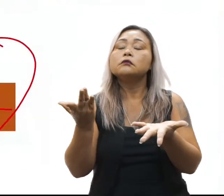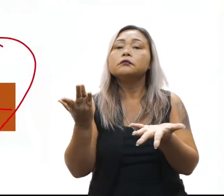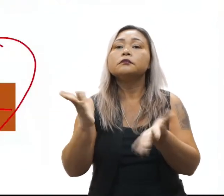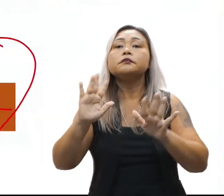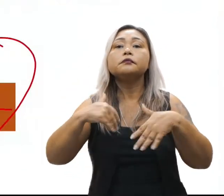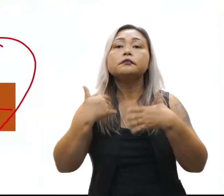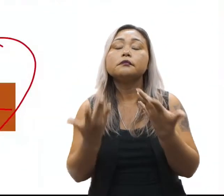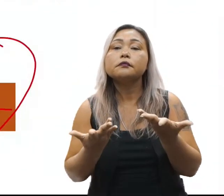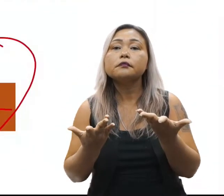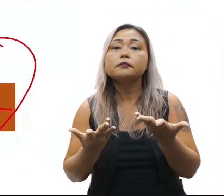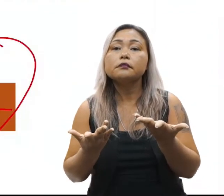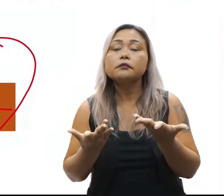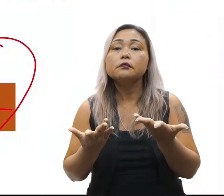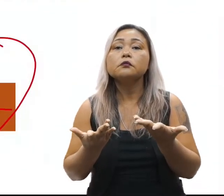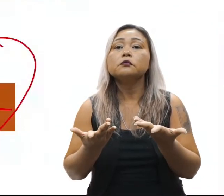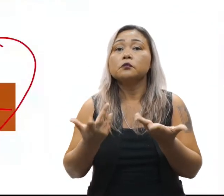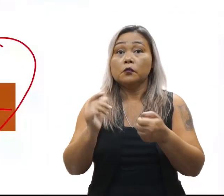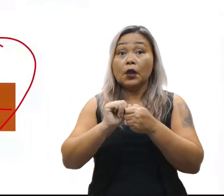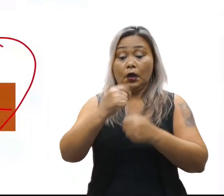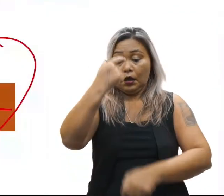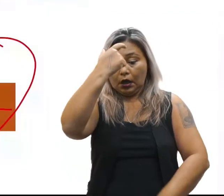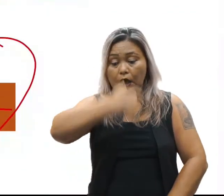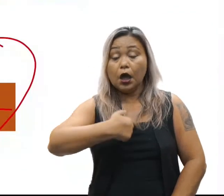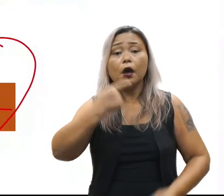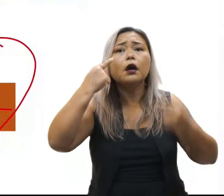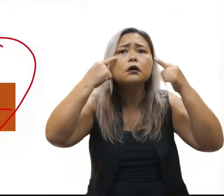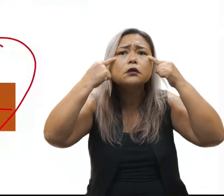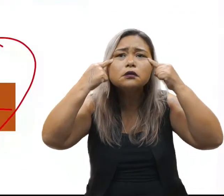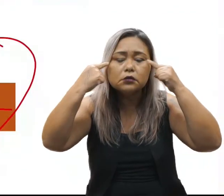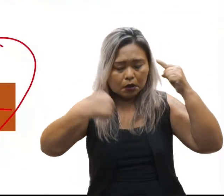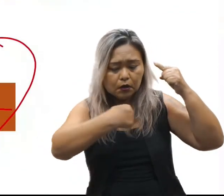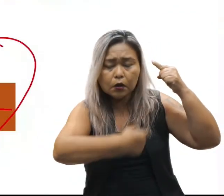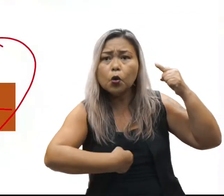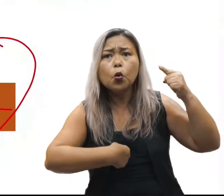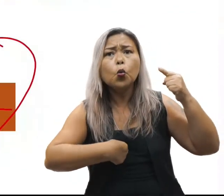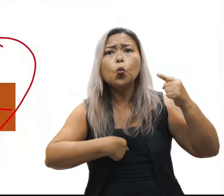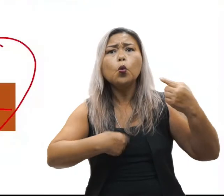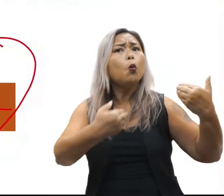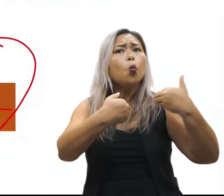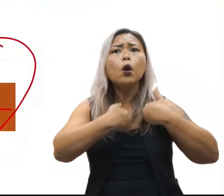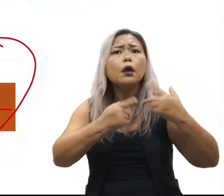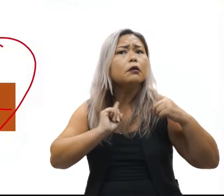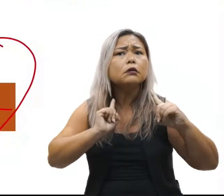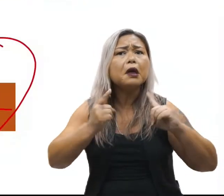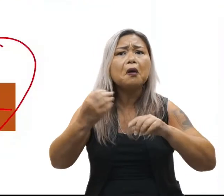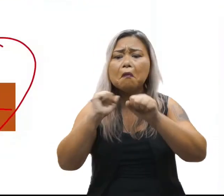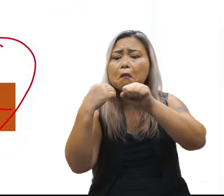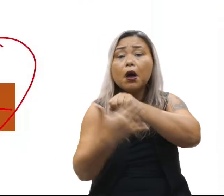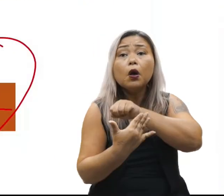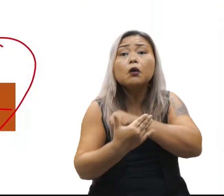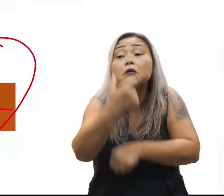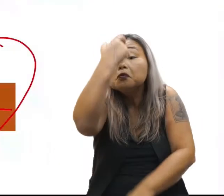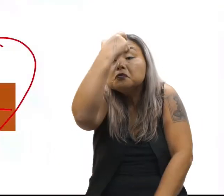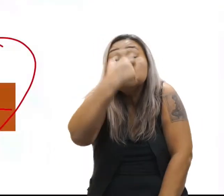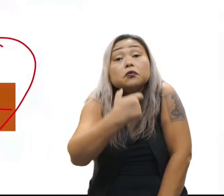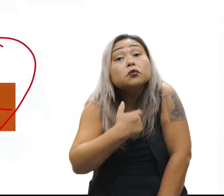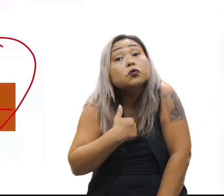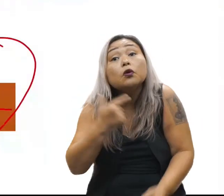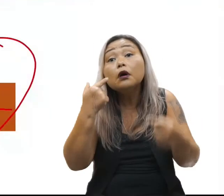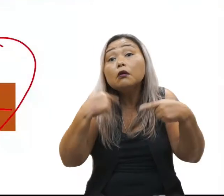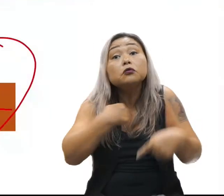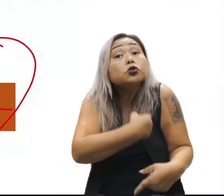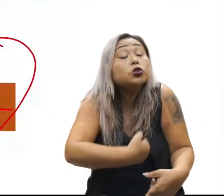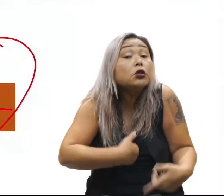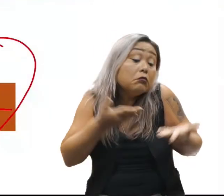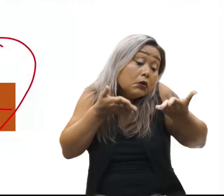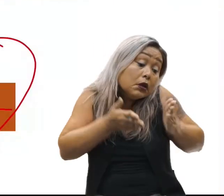quer dizer, pelo fato de eu ser chinês, eu não sou responsável pela pandemia. Eu sou só um chinês, eu sou uma pessoa que